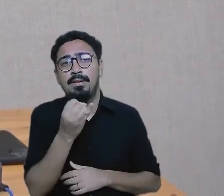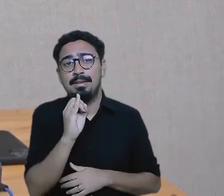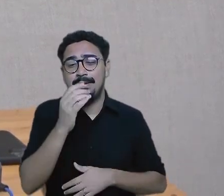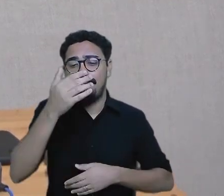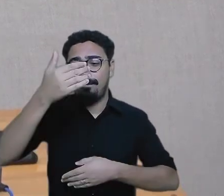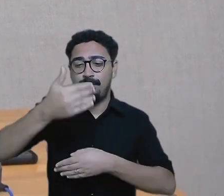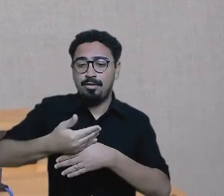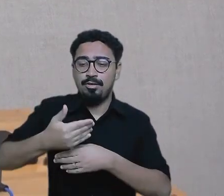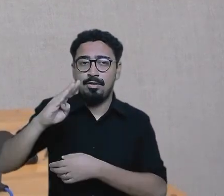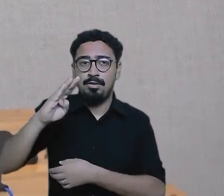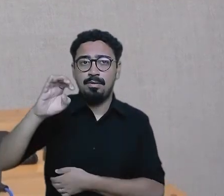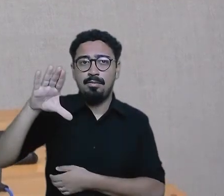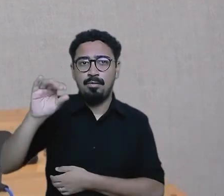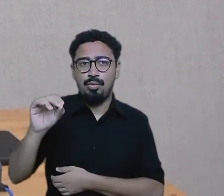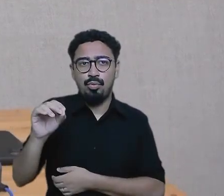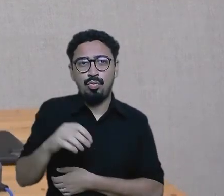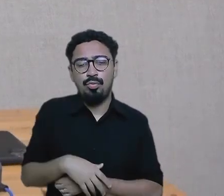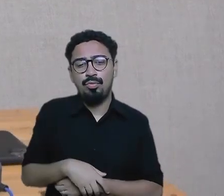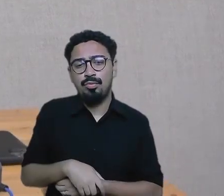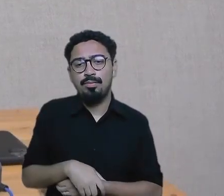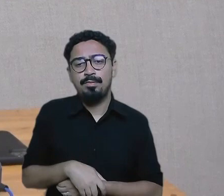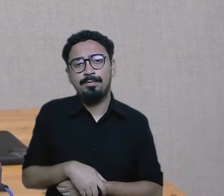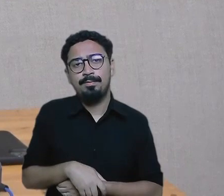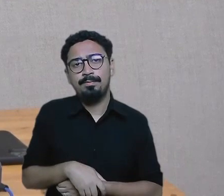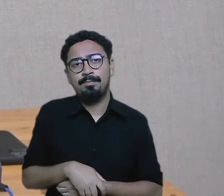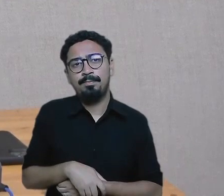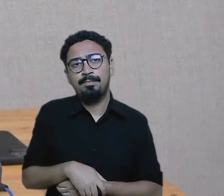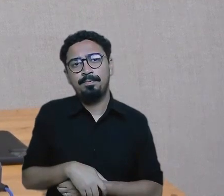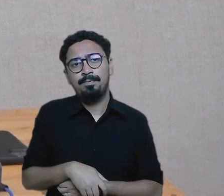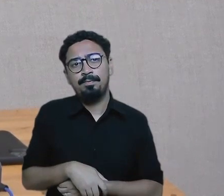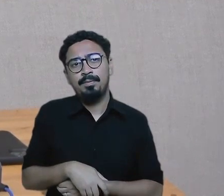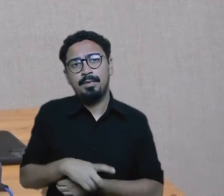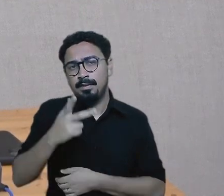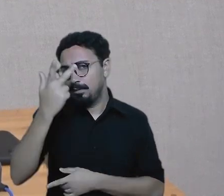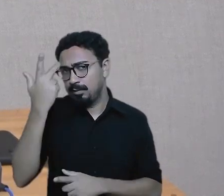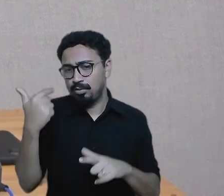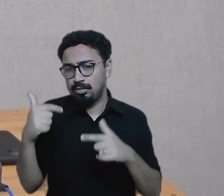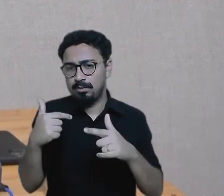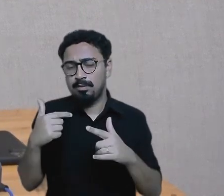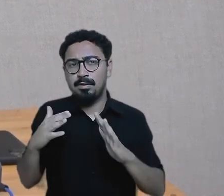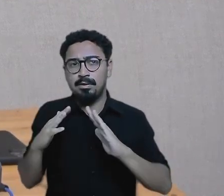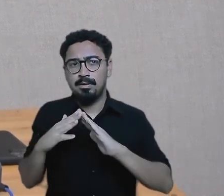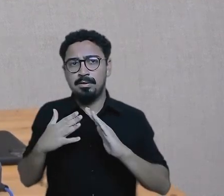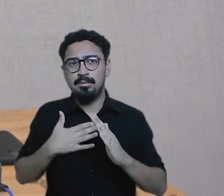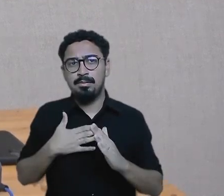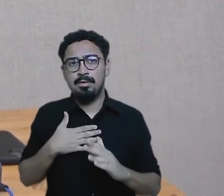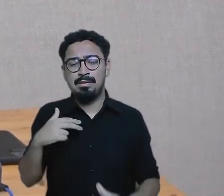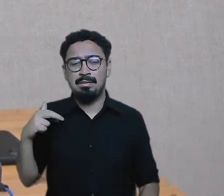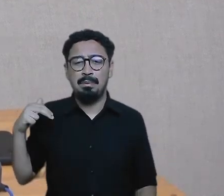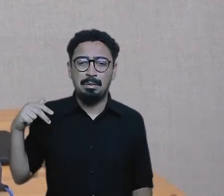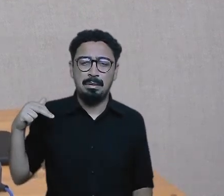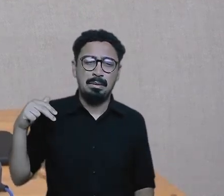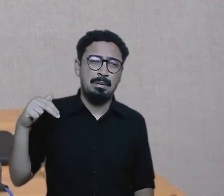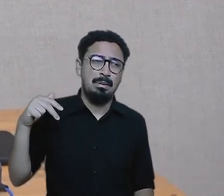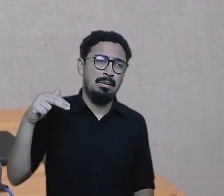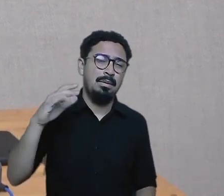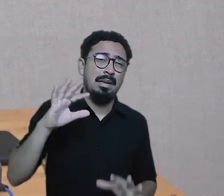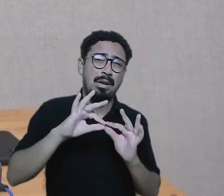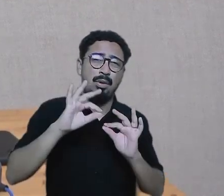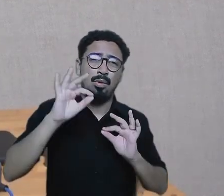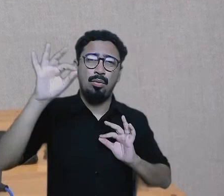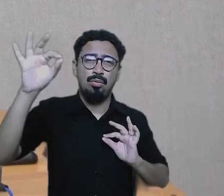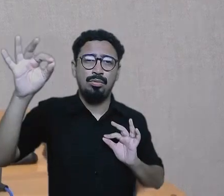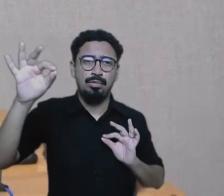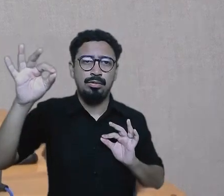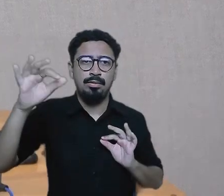é o as pessoas que trabalham na minha casa elas vão andar horrores não tem condição nenhuma